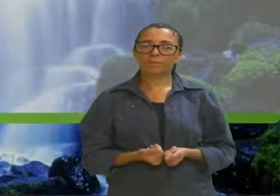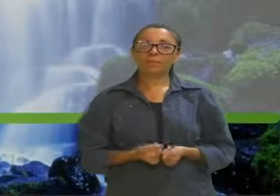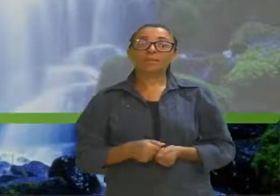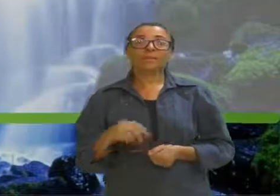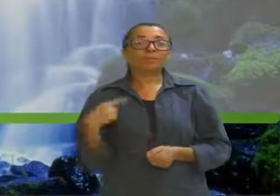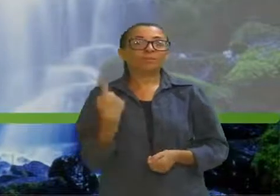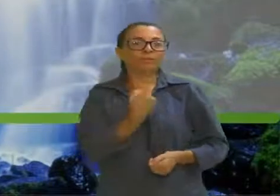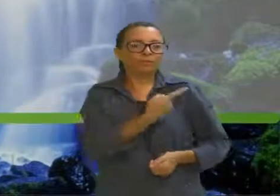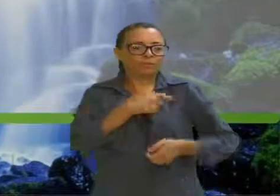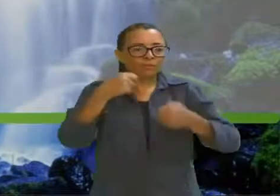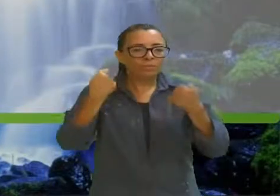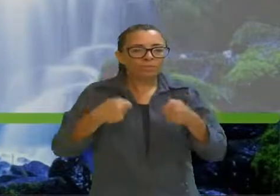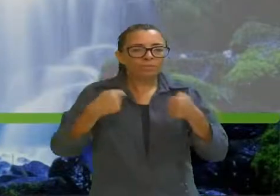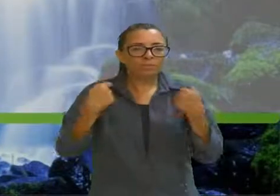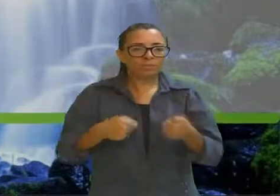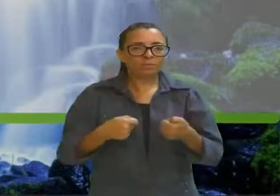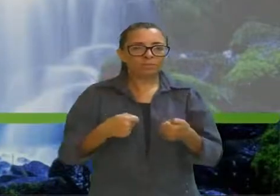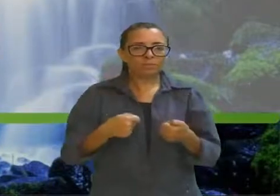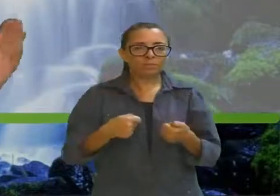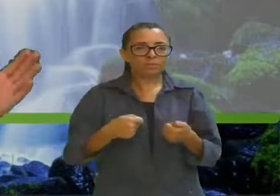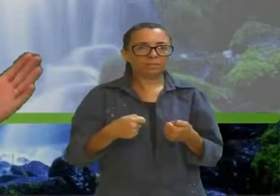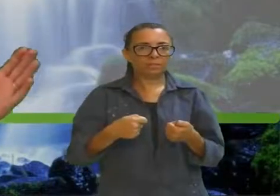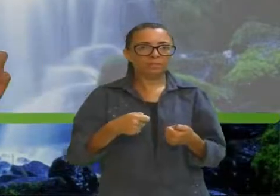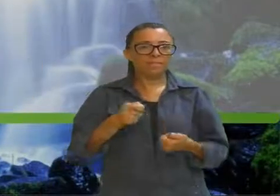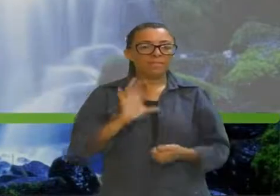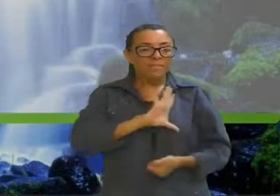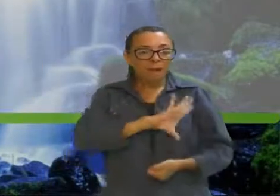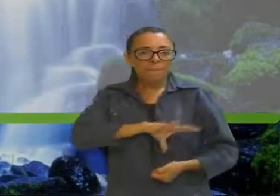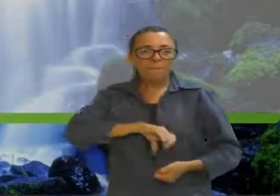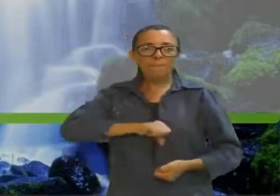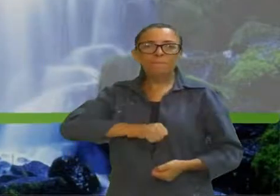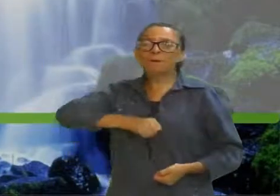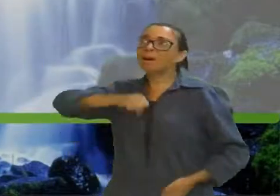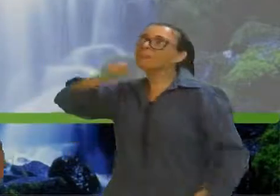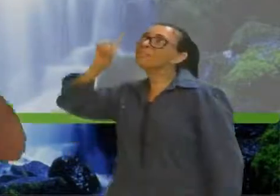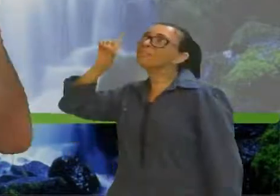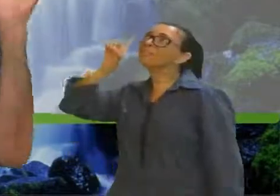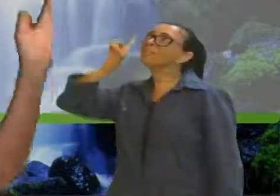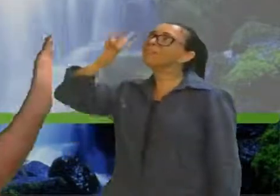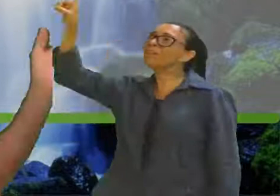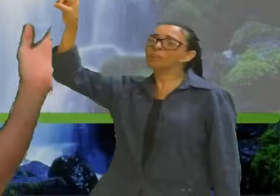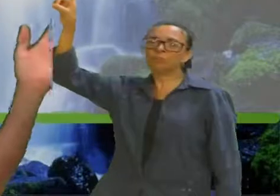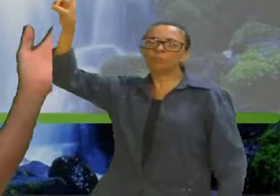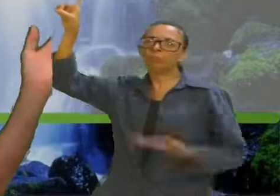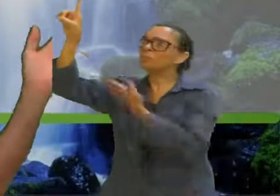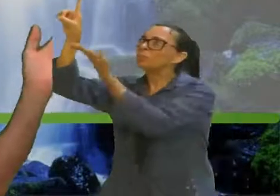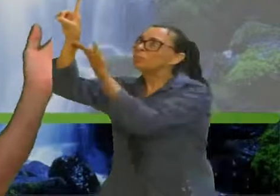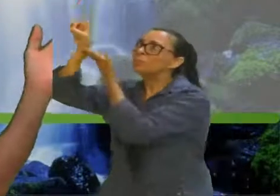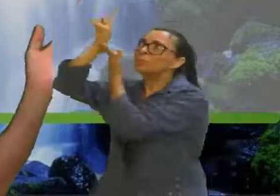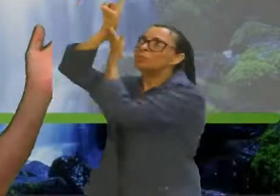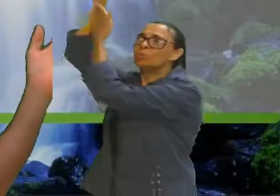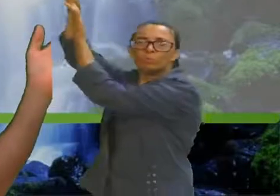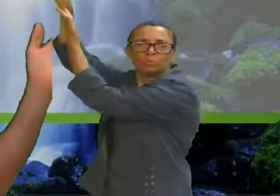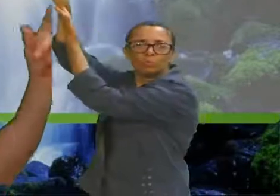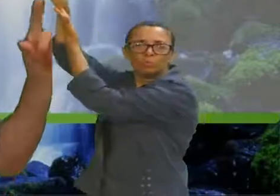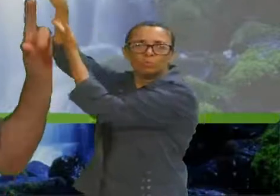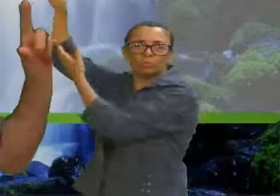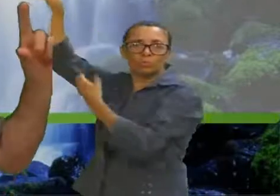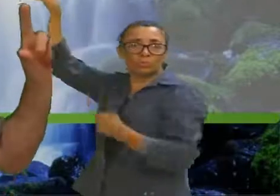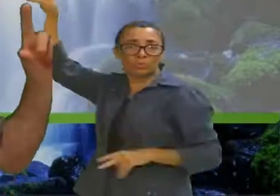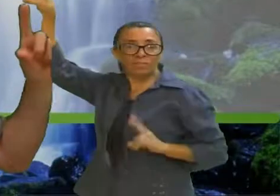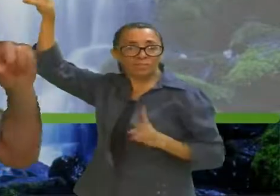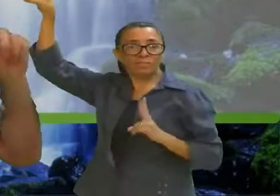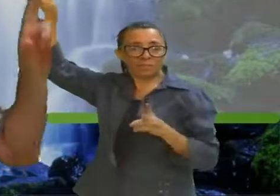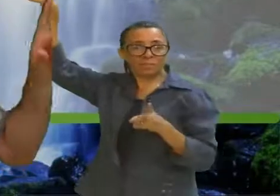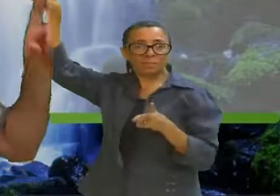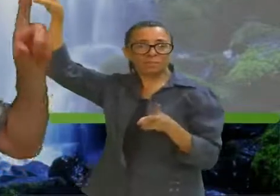fazer um comparativo. Também com relação a Deus, que nós devemos amar sobre todas as coisas, e deve estar